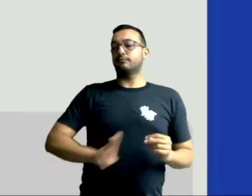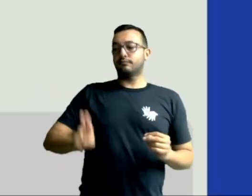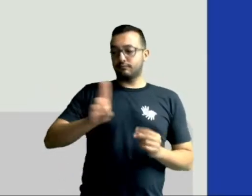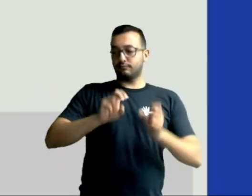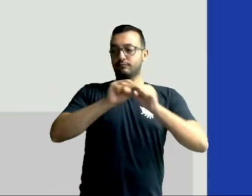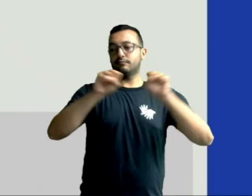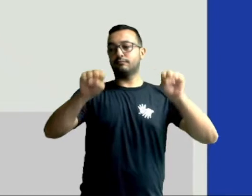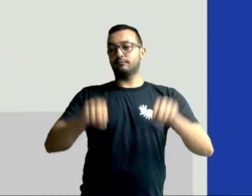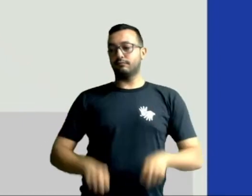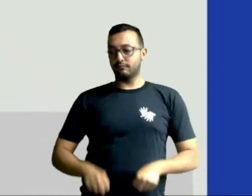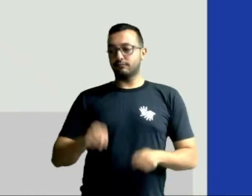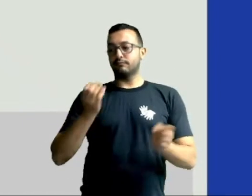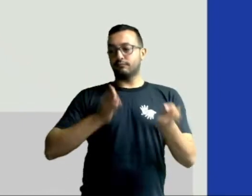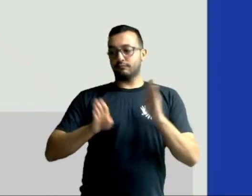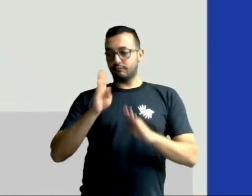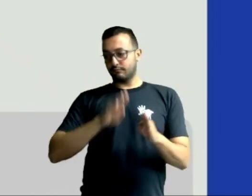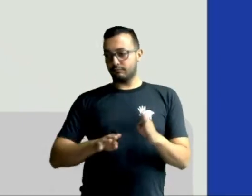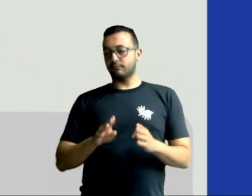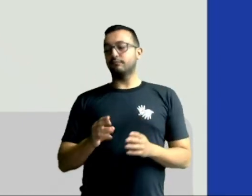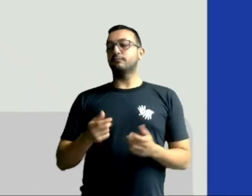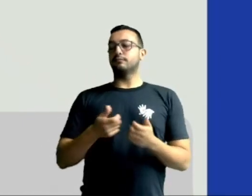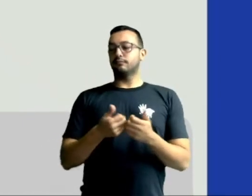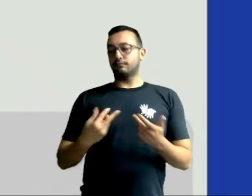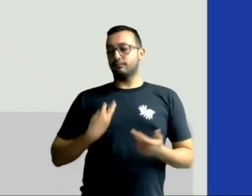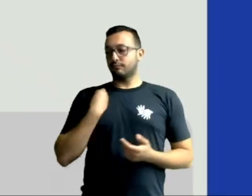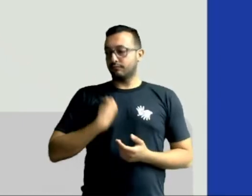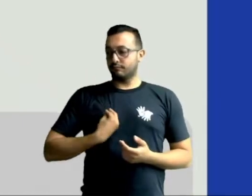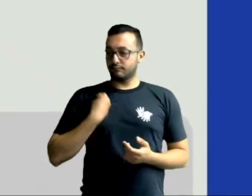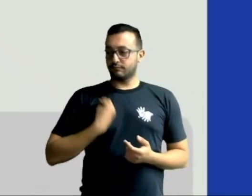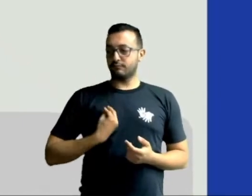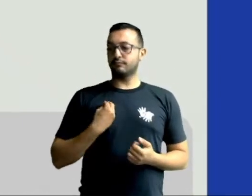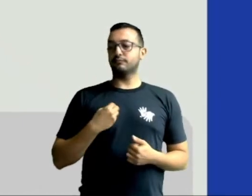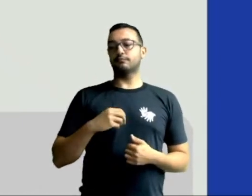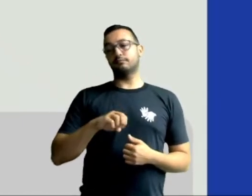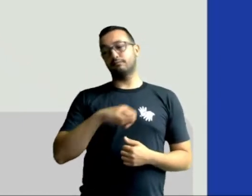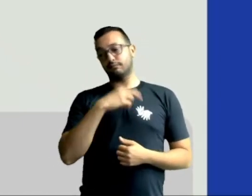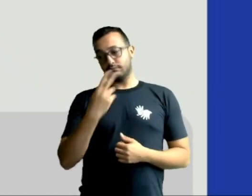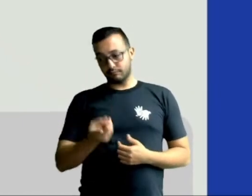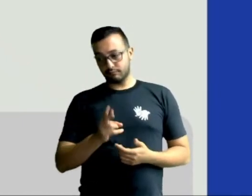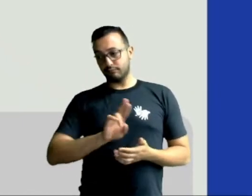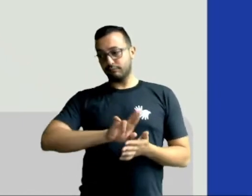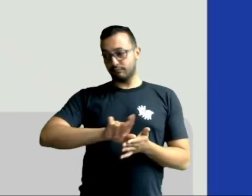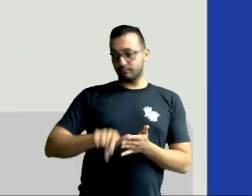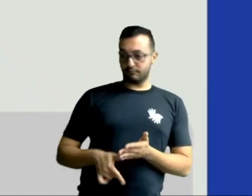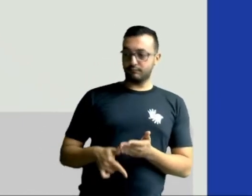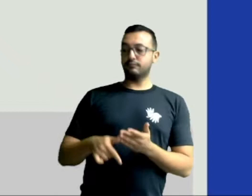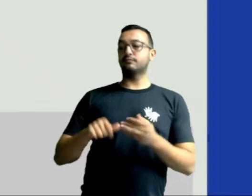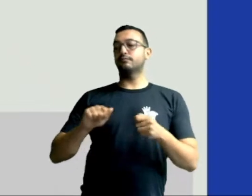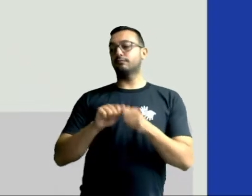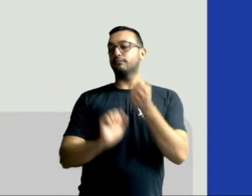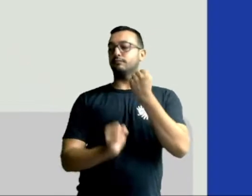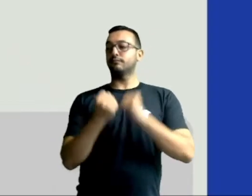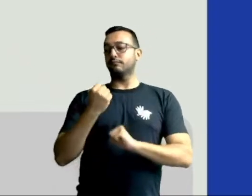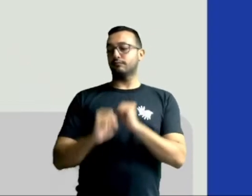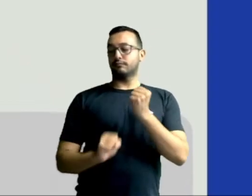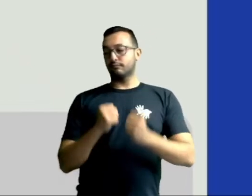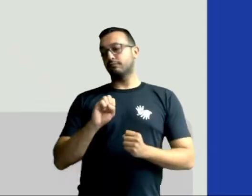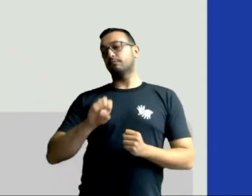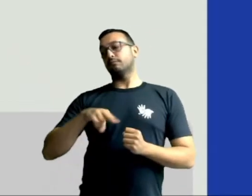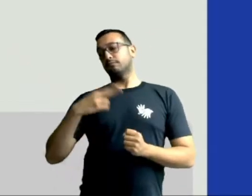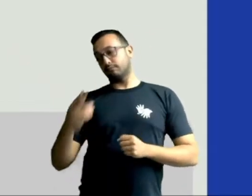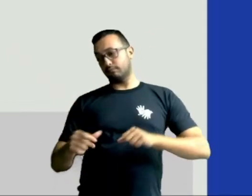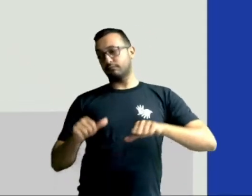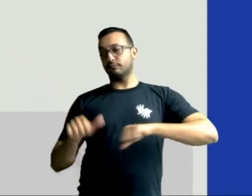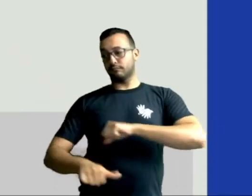utilize sistemas biológicos, como organismos vivos, ou seus derivados, para fabricar